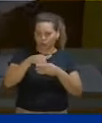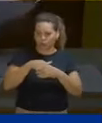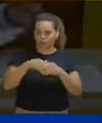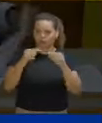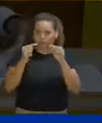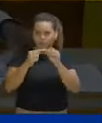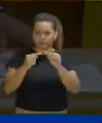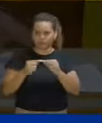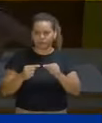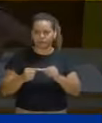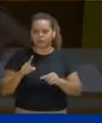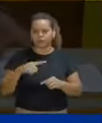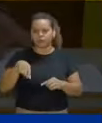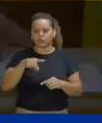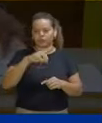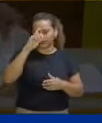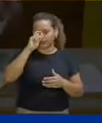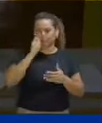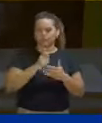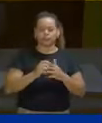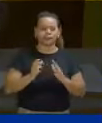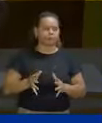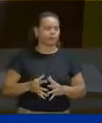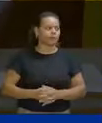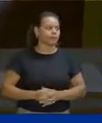relator. Excelências,